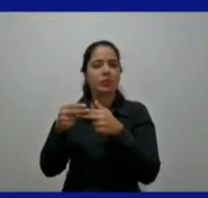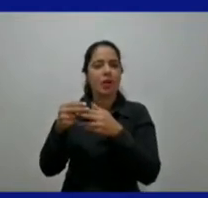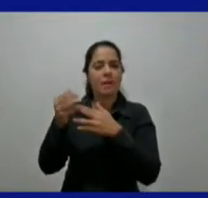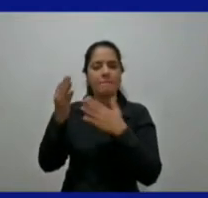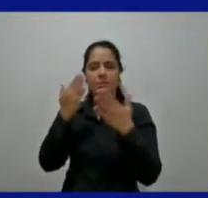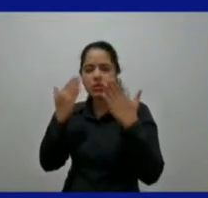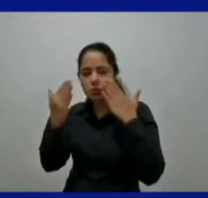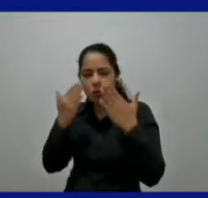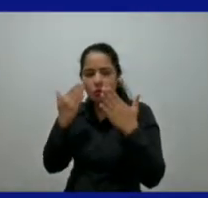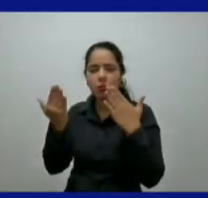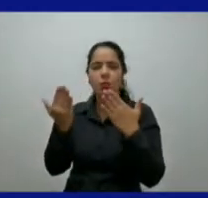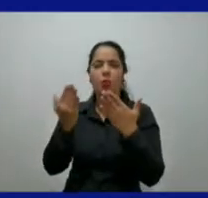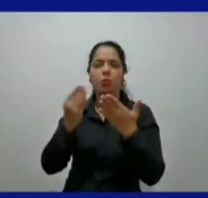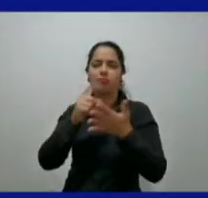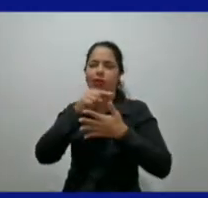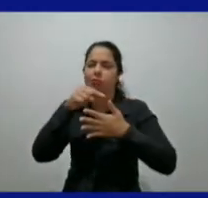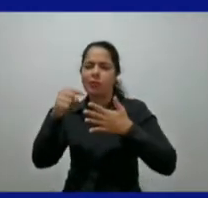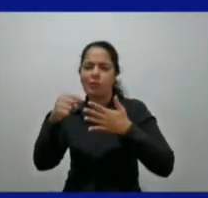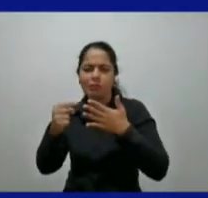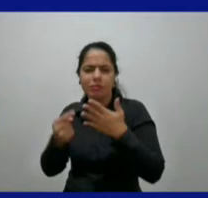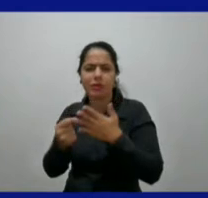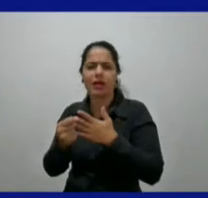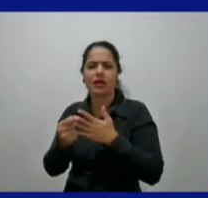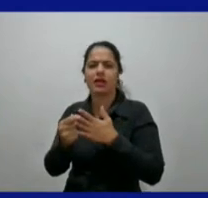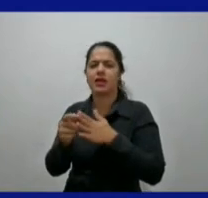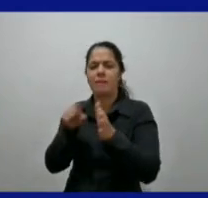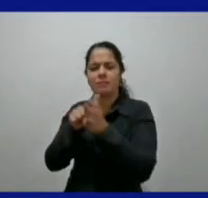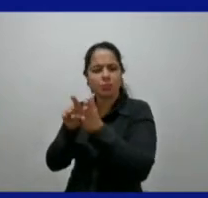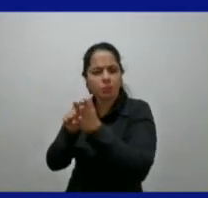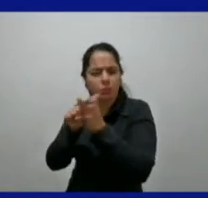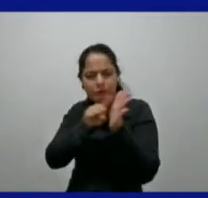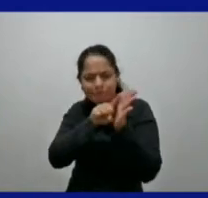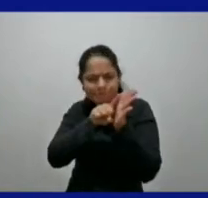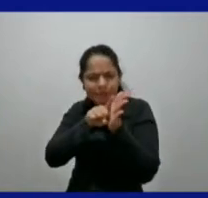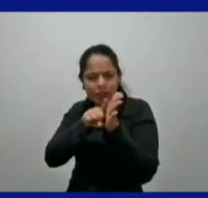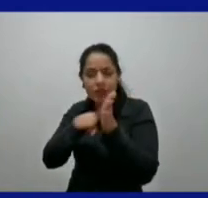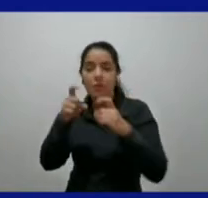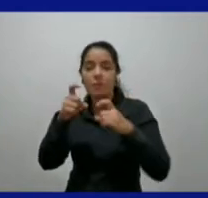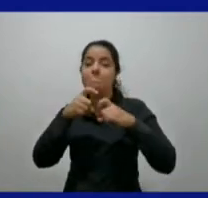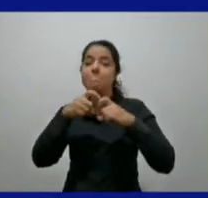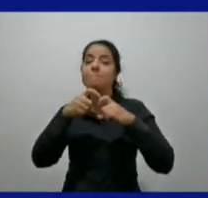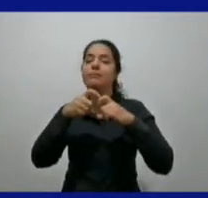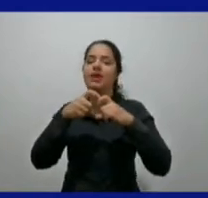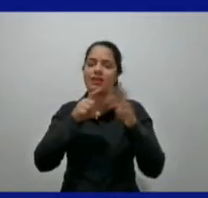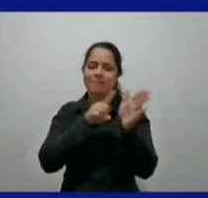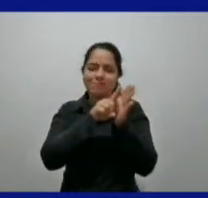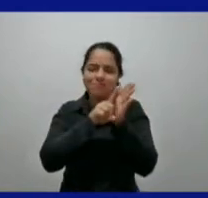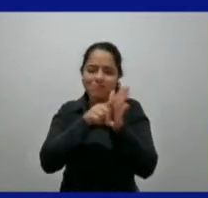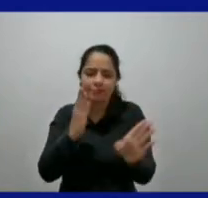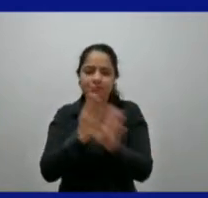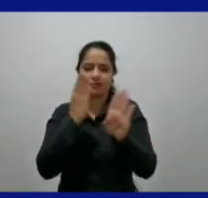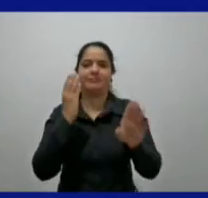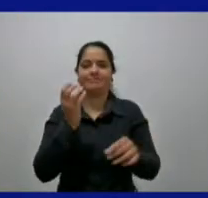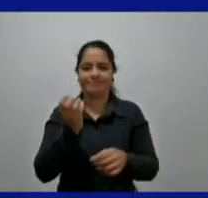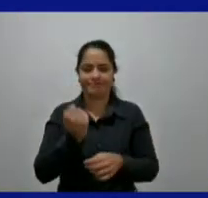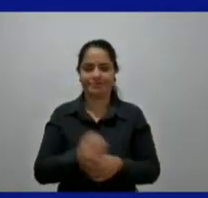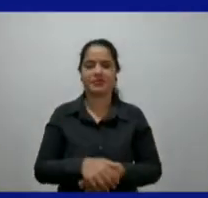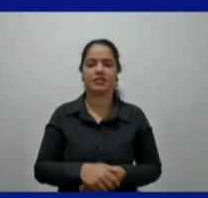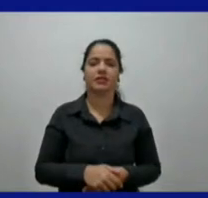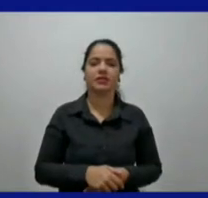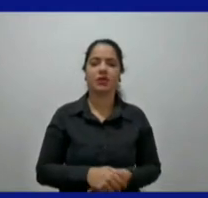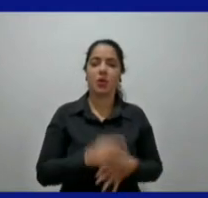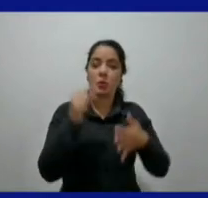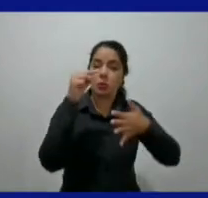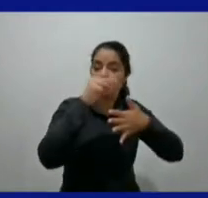o médico faz, então, o diagnóstico. E os indicadores, então, se colocarmos os indicadores